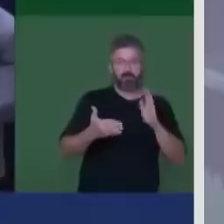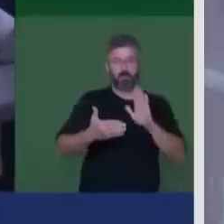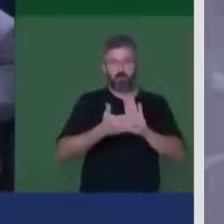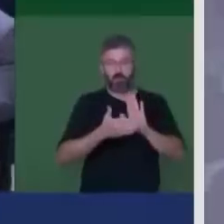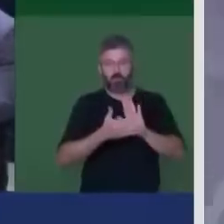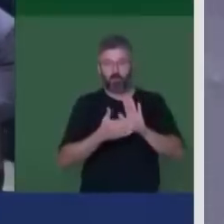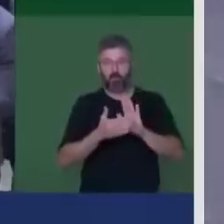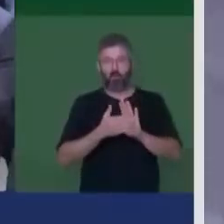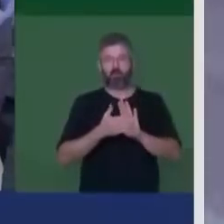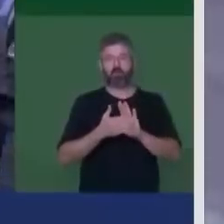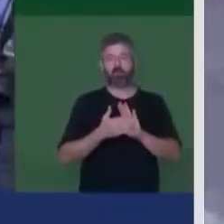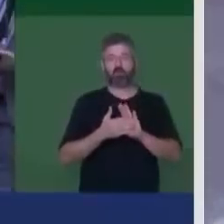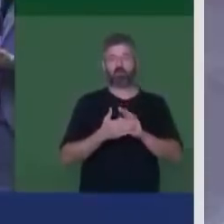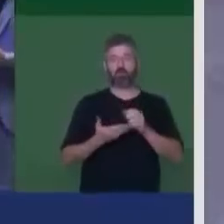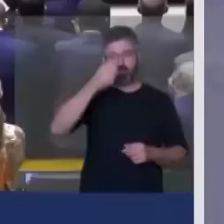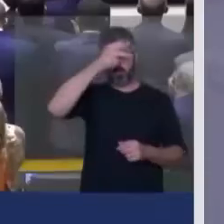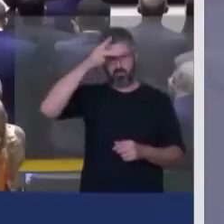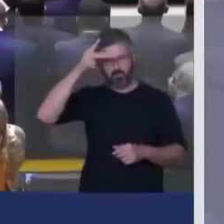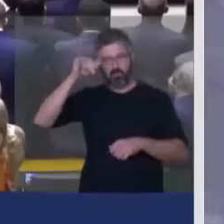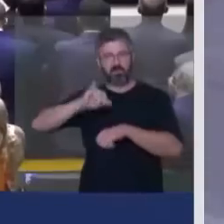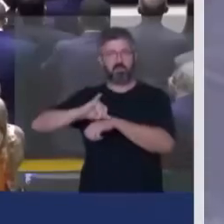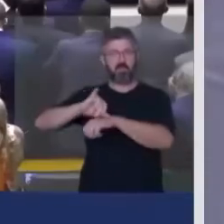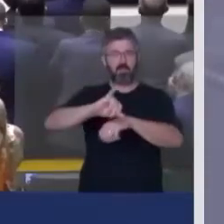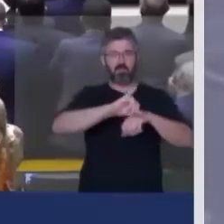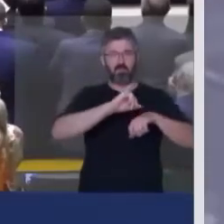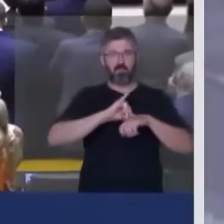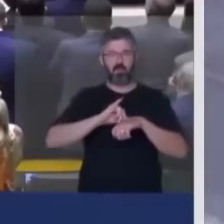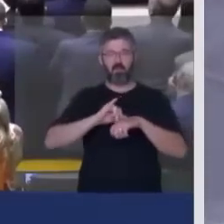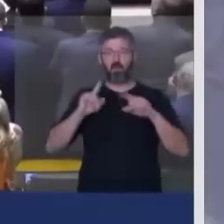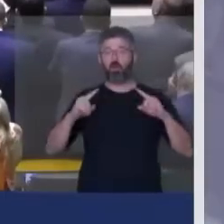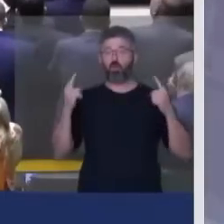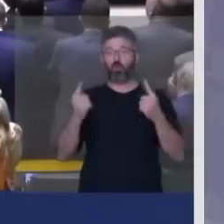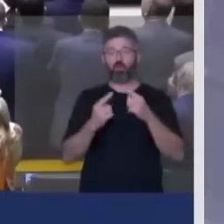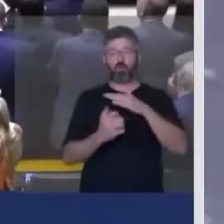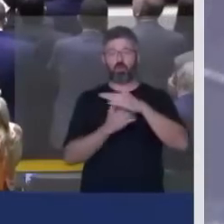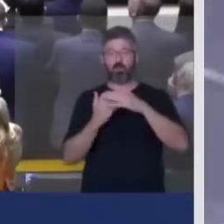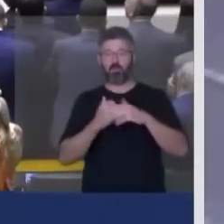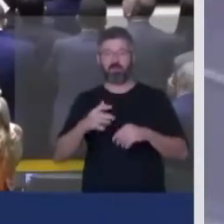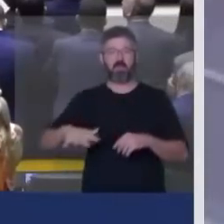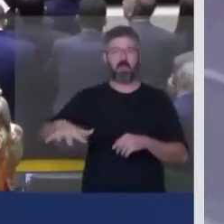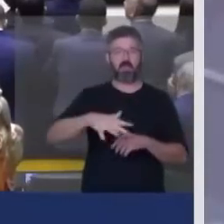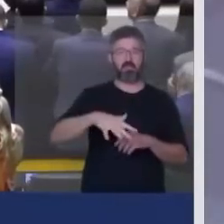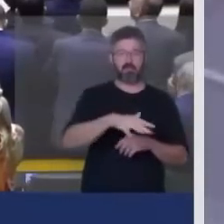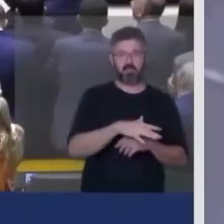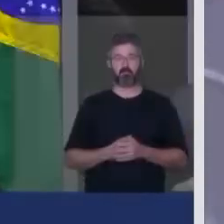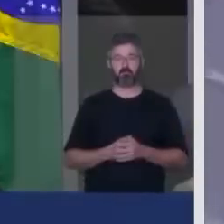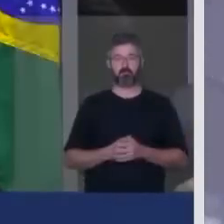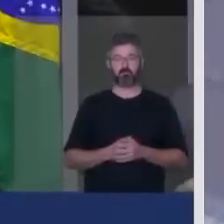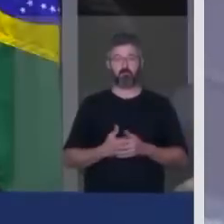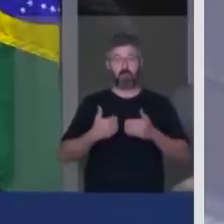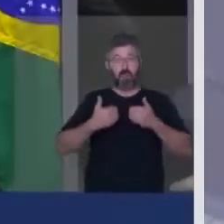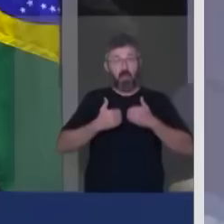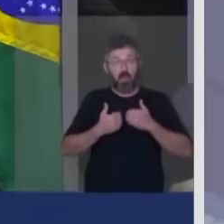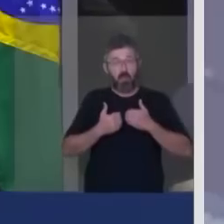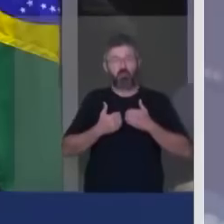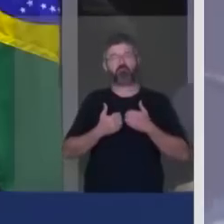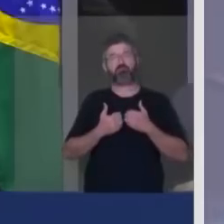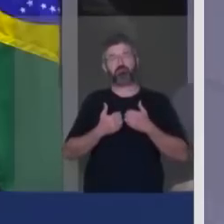agro brasileiro em nenhum tamanho. Ah, vai ter, né? Vai ter, pelo menos na camada mais cima da prateleira, como você